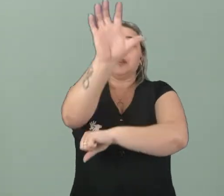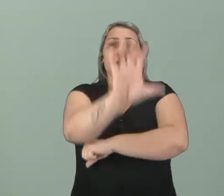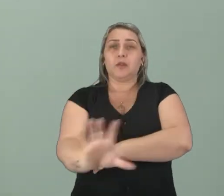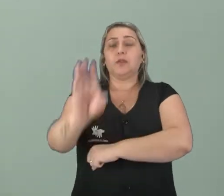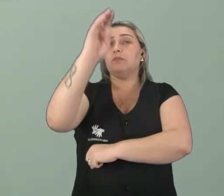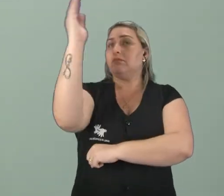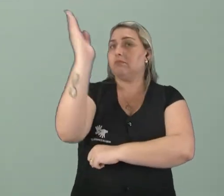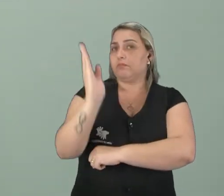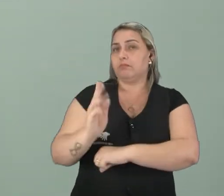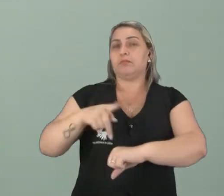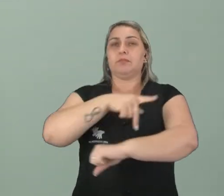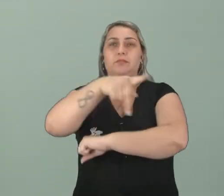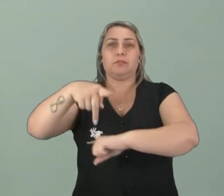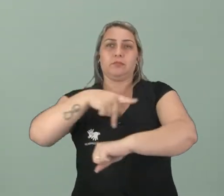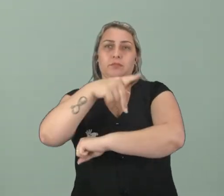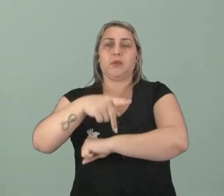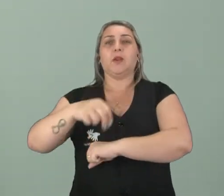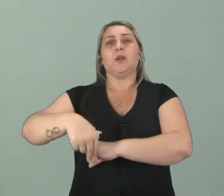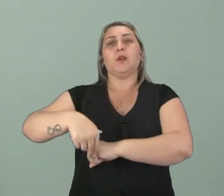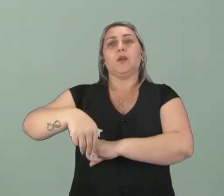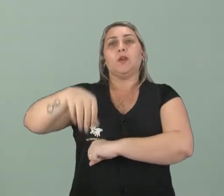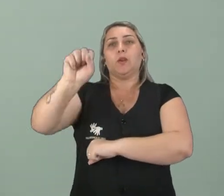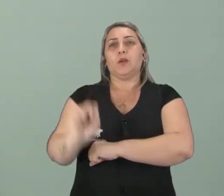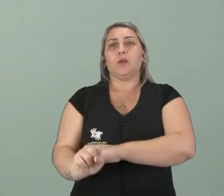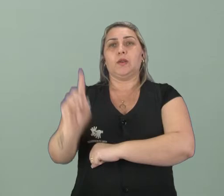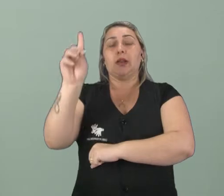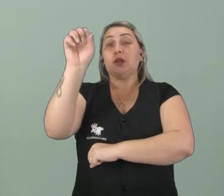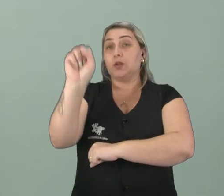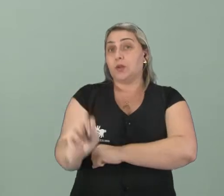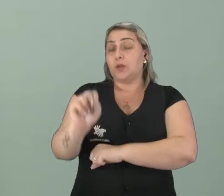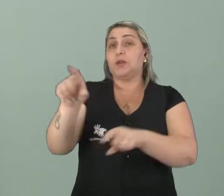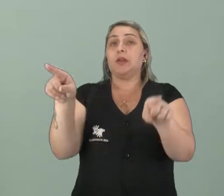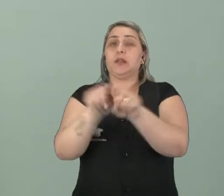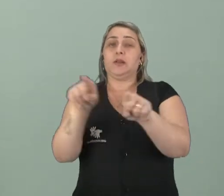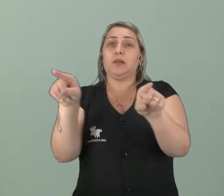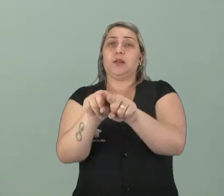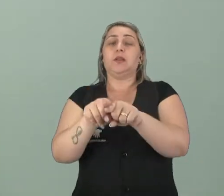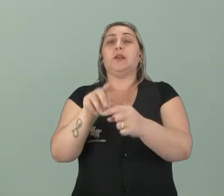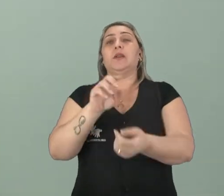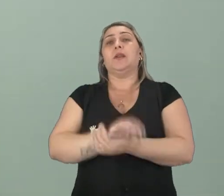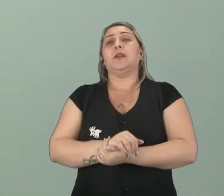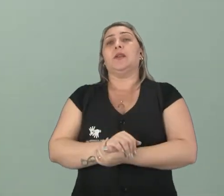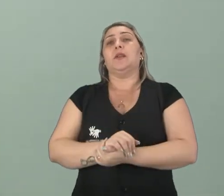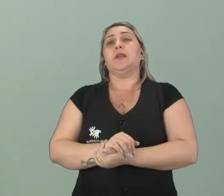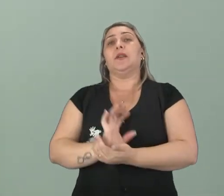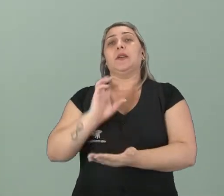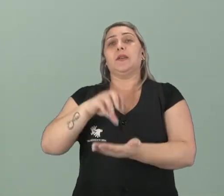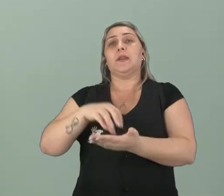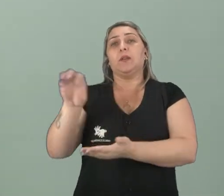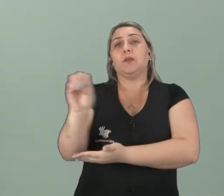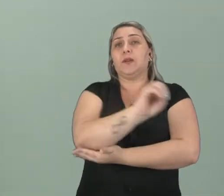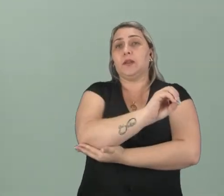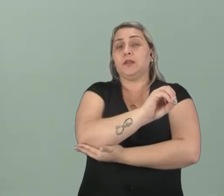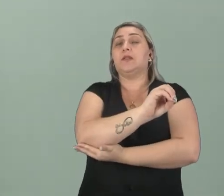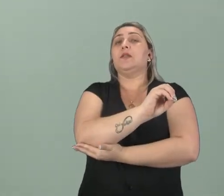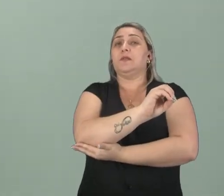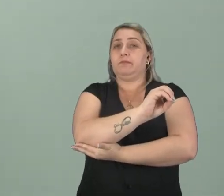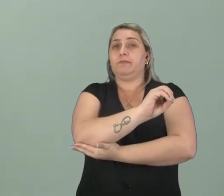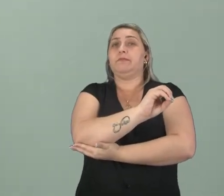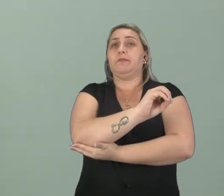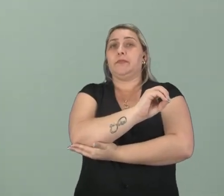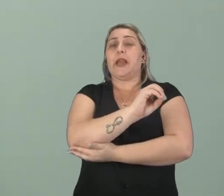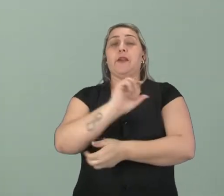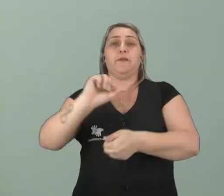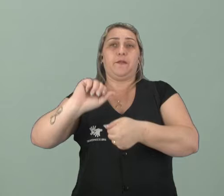regiões do país, região Sudeste, região Sul e a região Centro-Oeste, esse processo